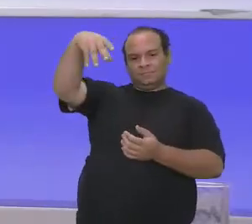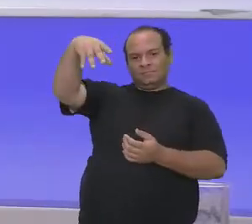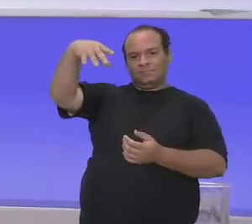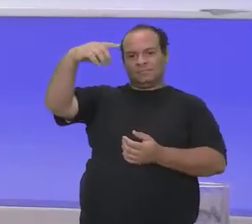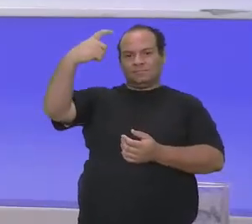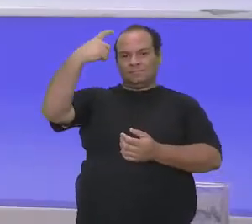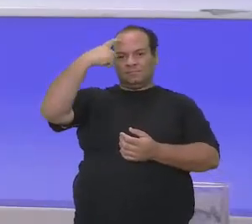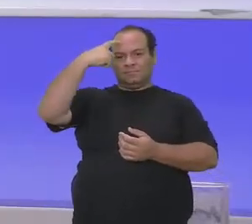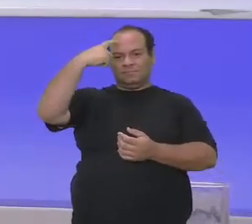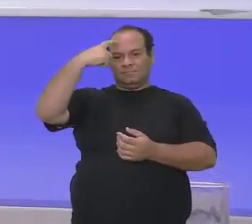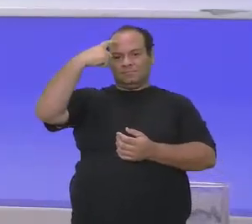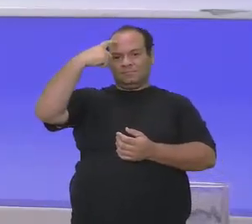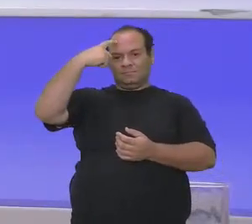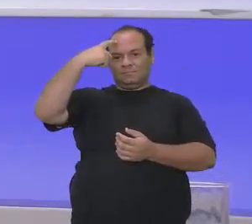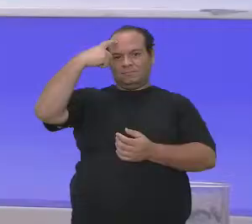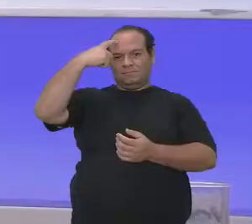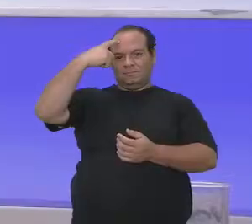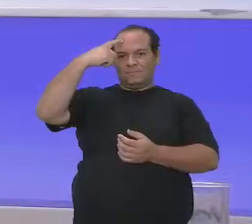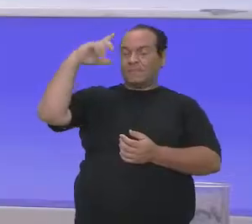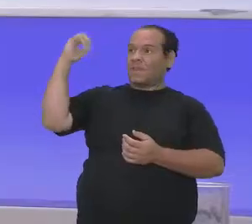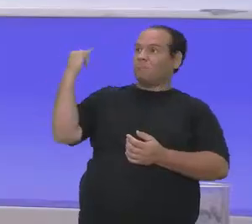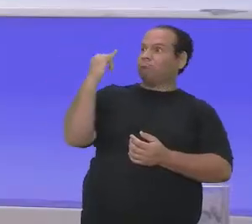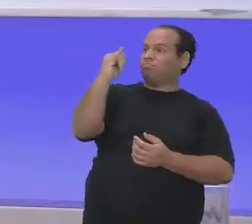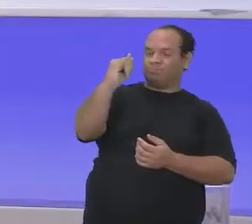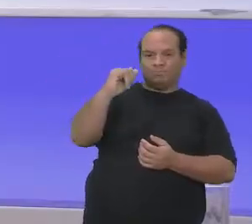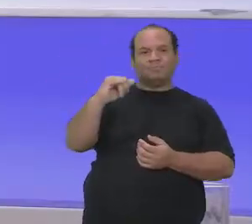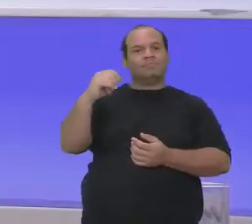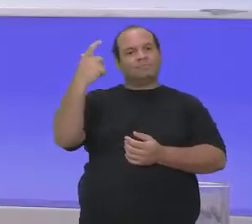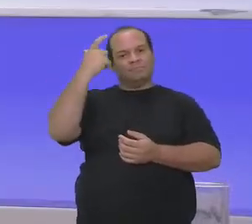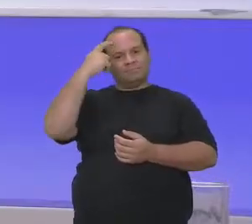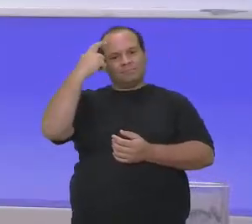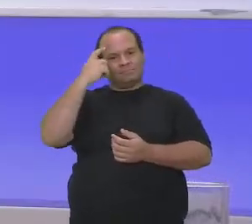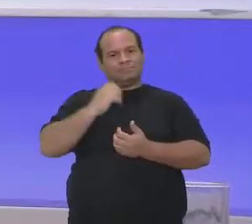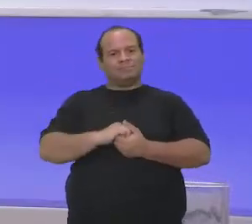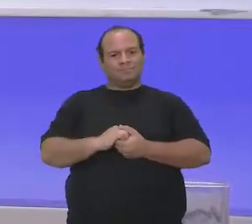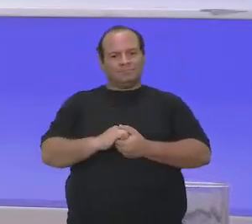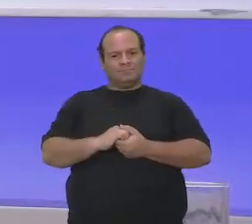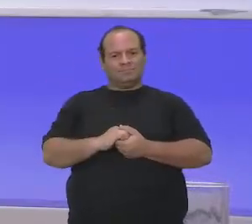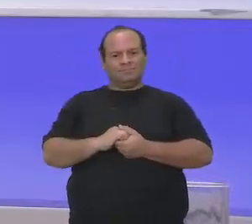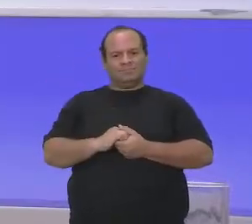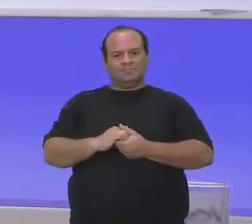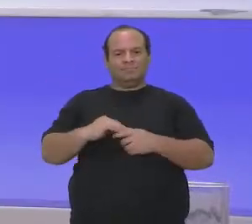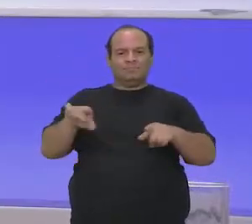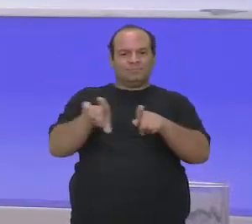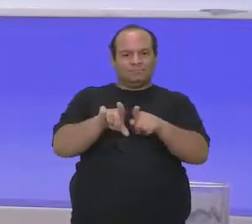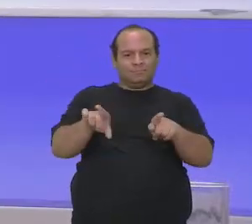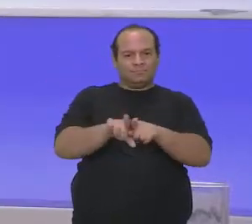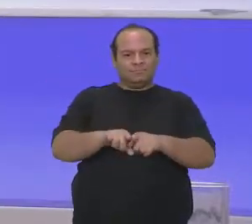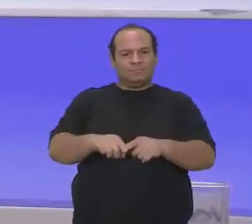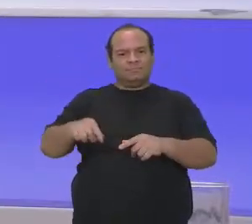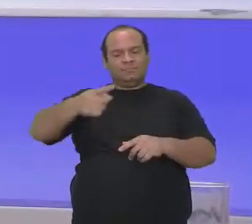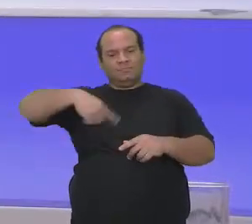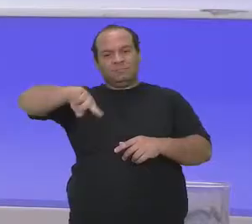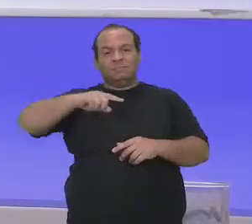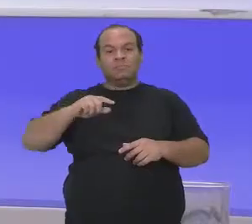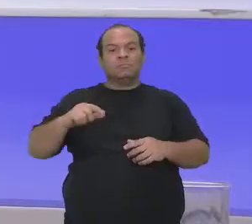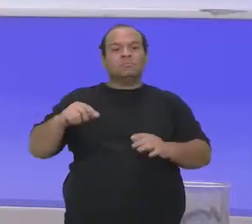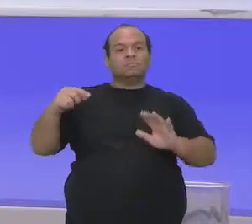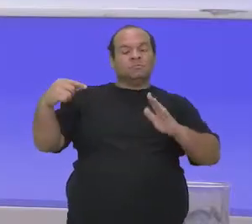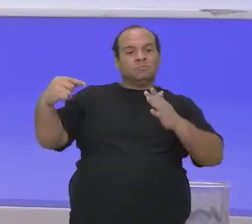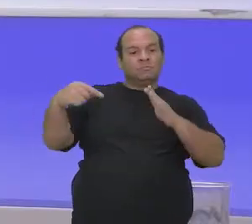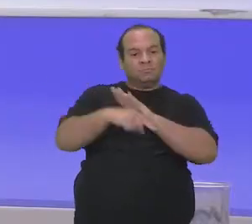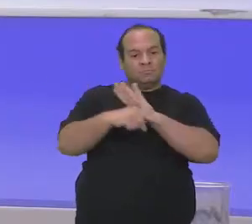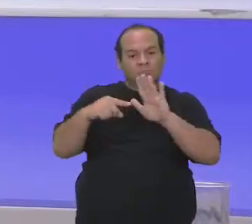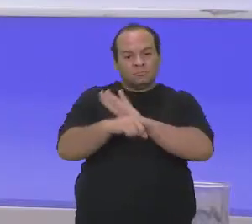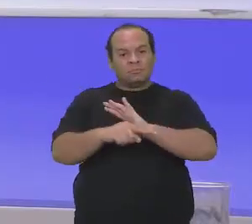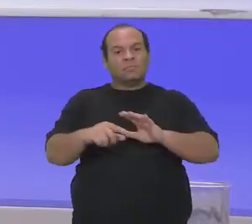pensa, meu Deus, caminho todo que ela percorreu para acender essa lâmpada aqui. E que a gente se questione e fale